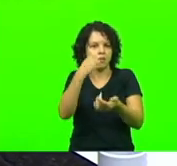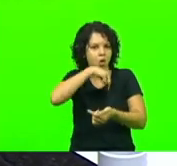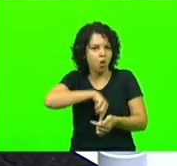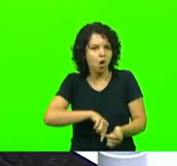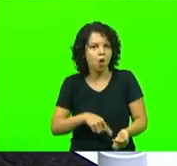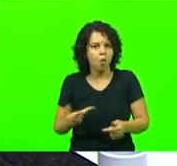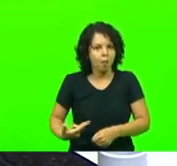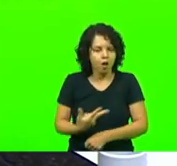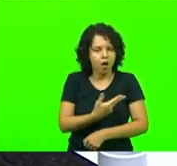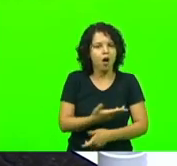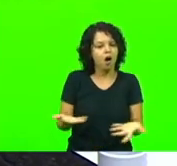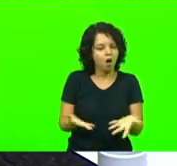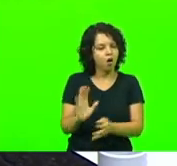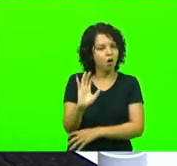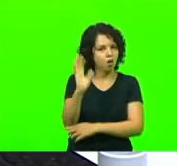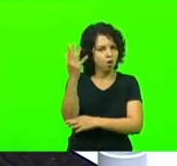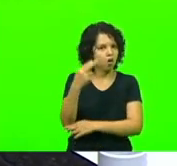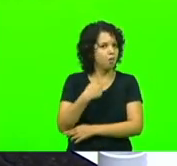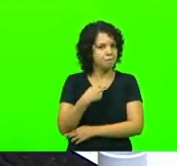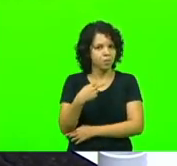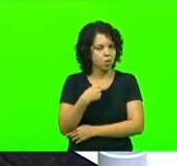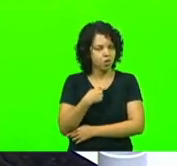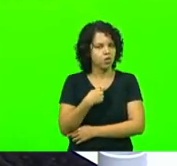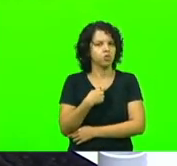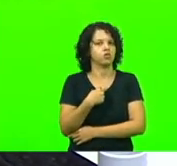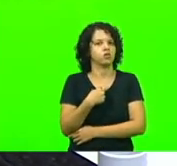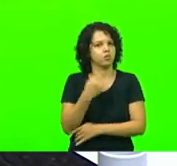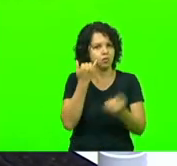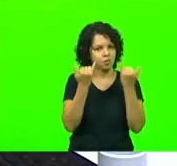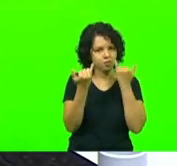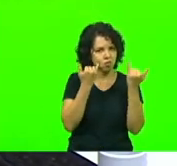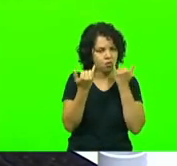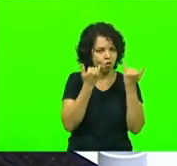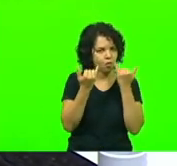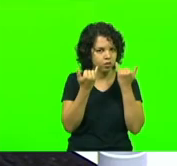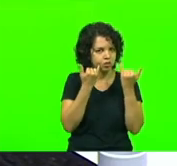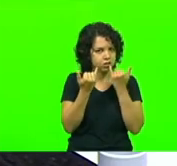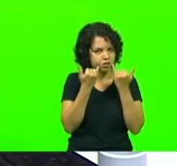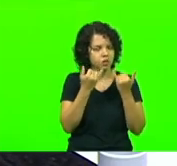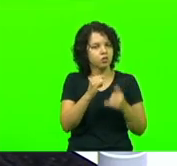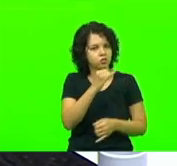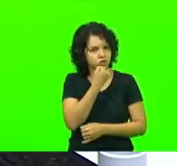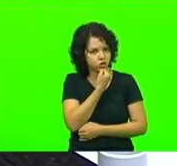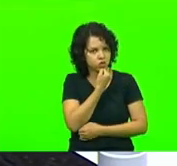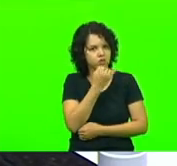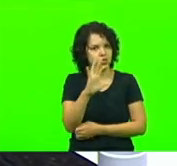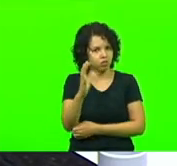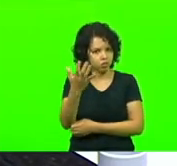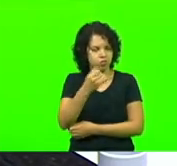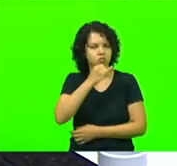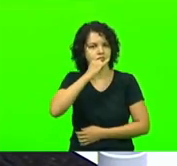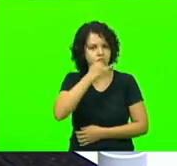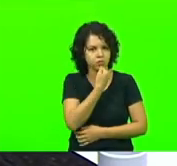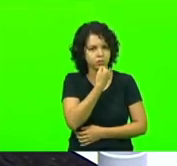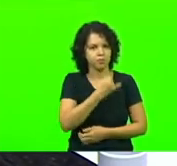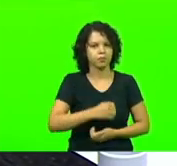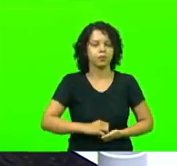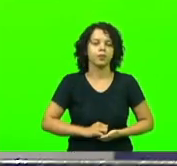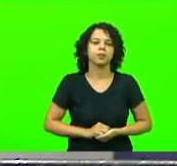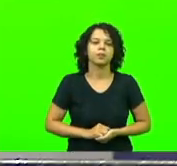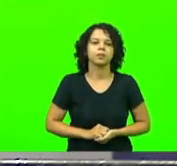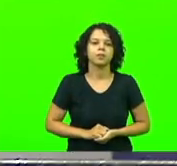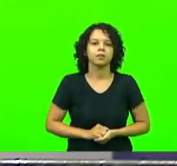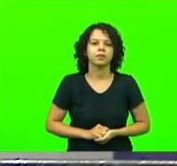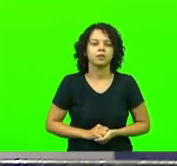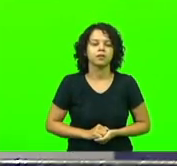acontecendo agora, não pode vir prestar informações. Eu lamento o que aconteceu nessa sessão. Decepcionante.